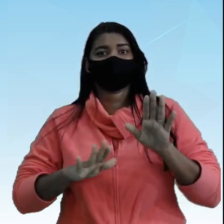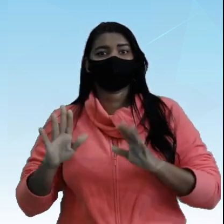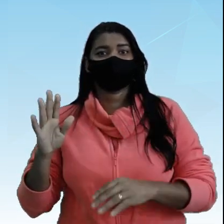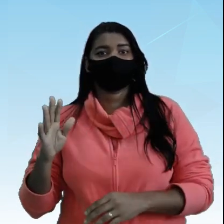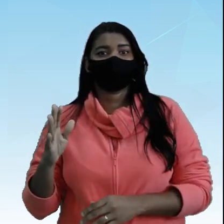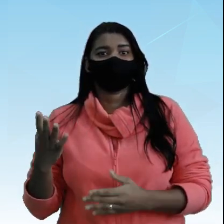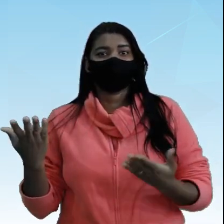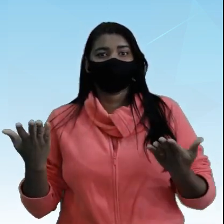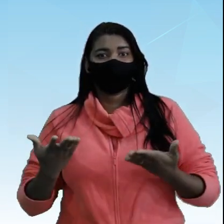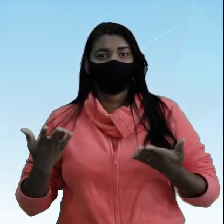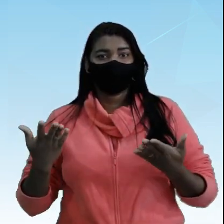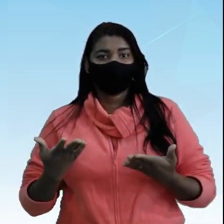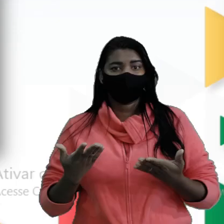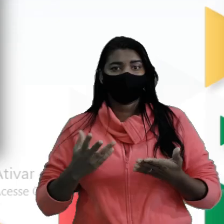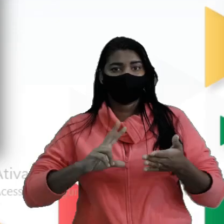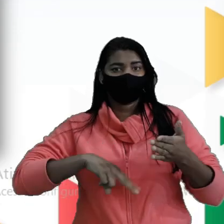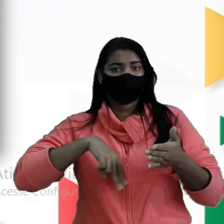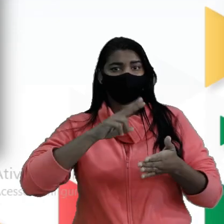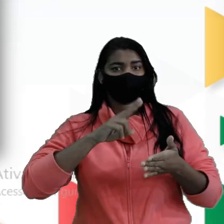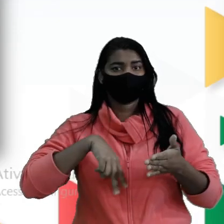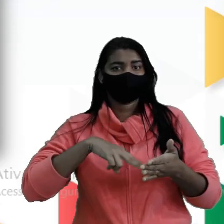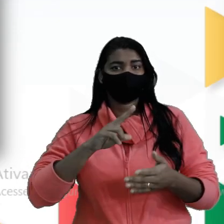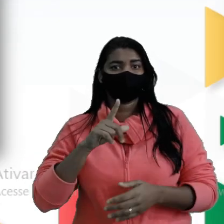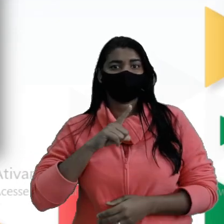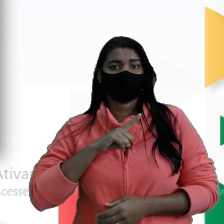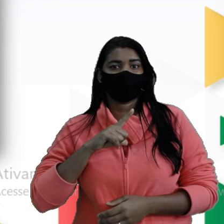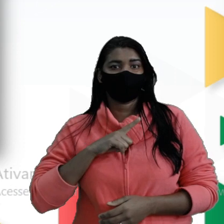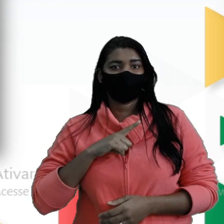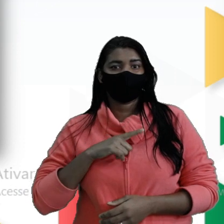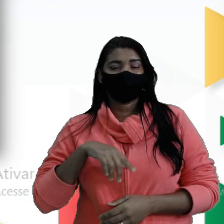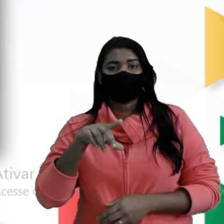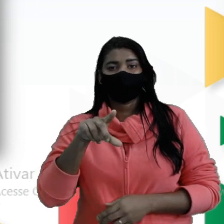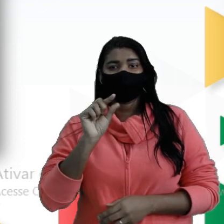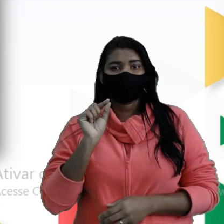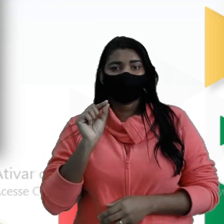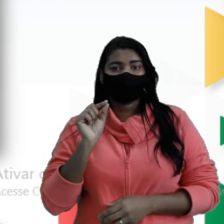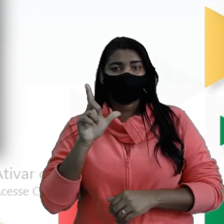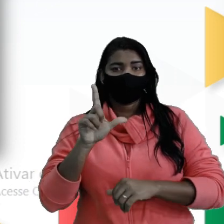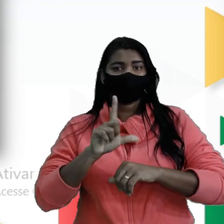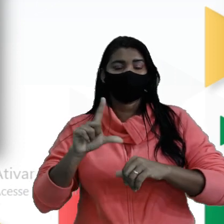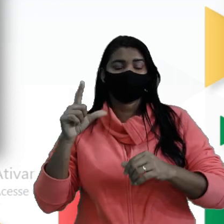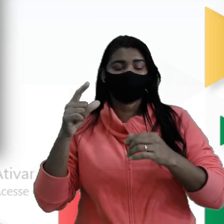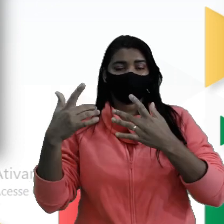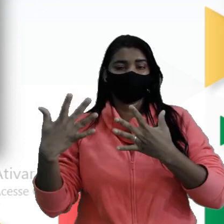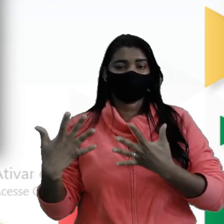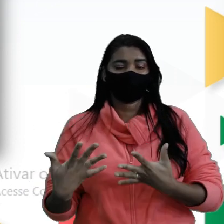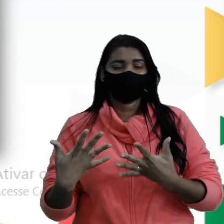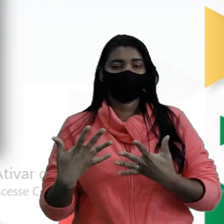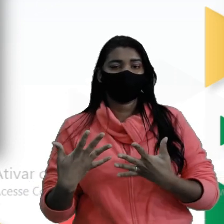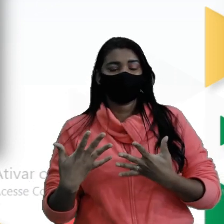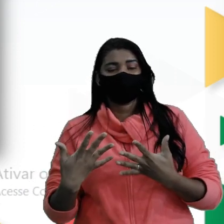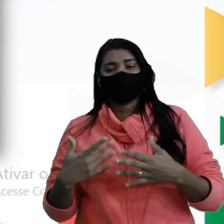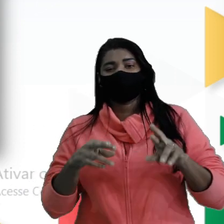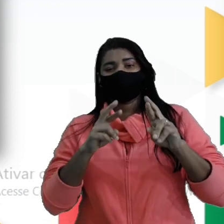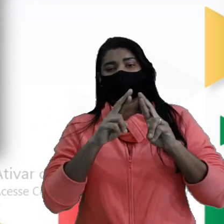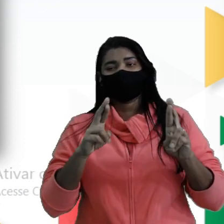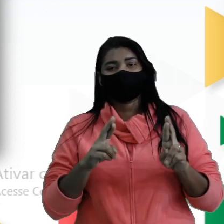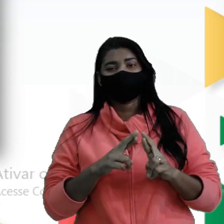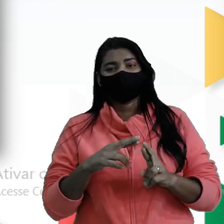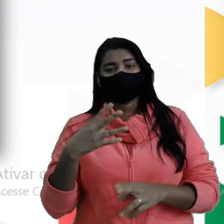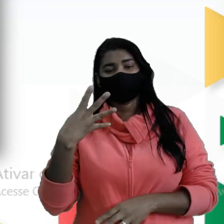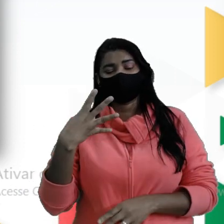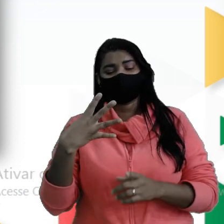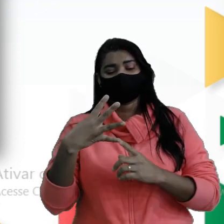Então, voltando aqui à leitura, eu tenho o seguinte: dentro da escolha lexical, nós obedecemos basicamente